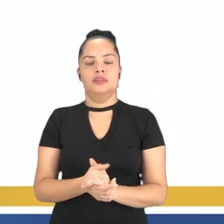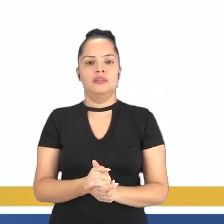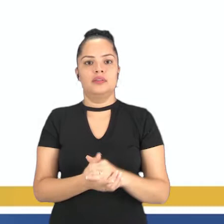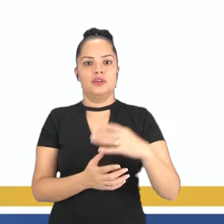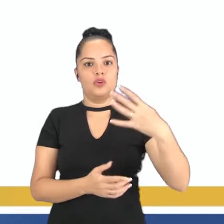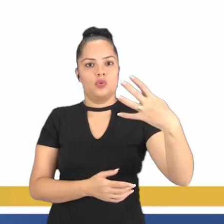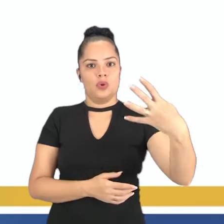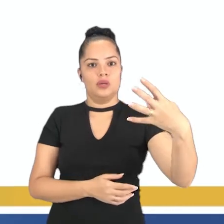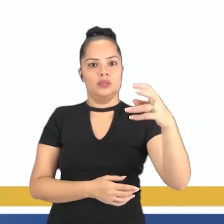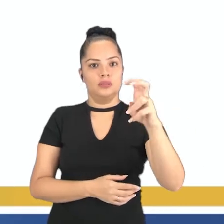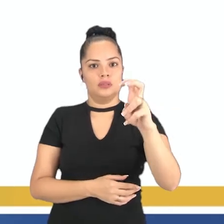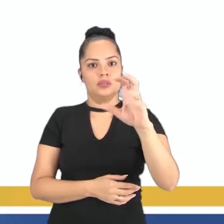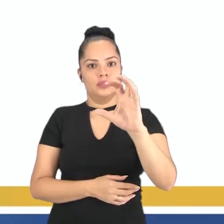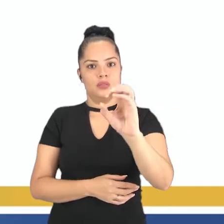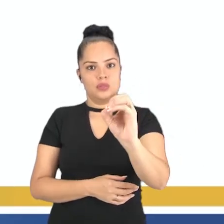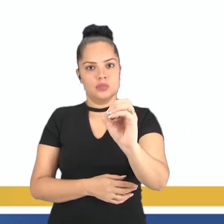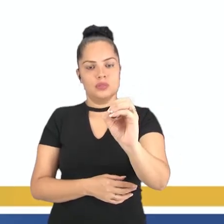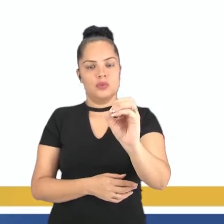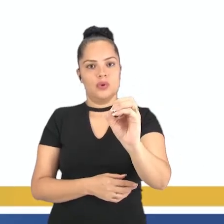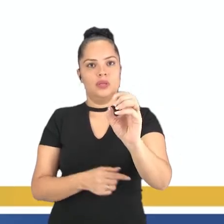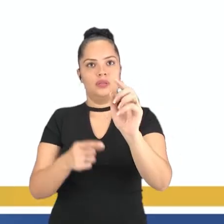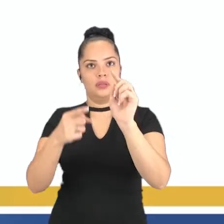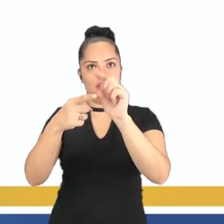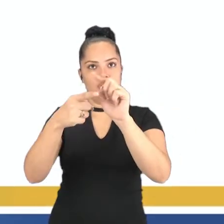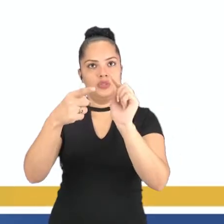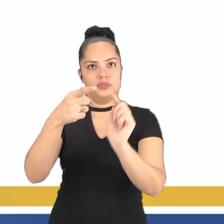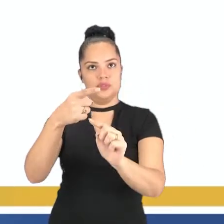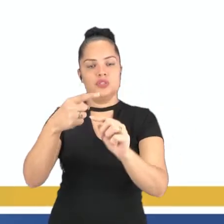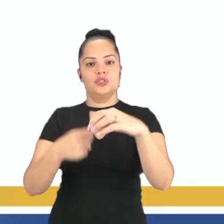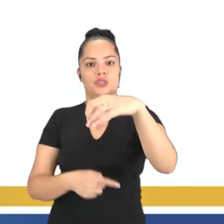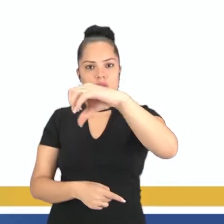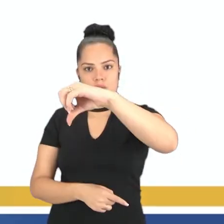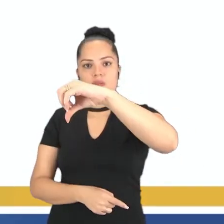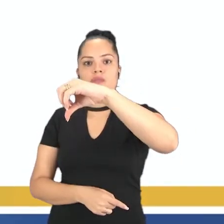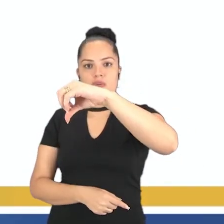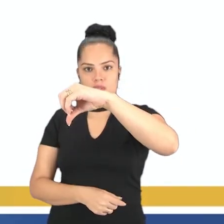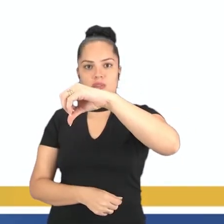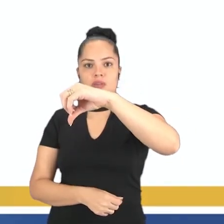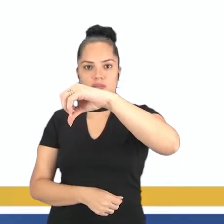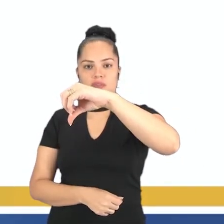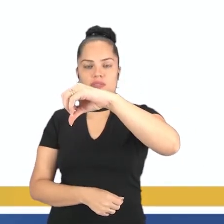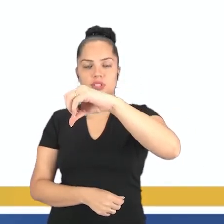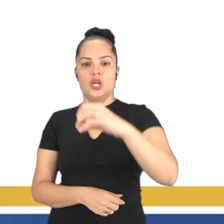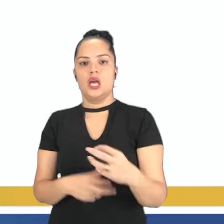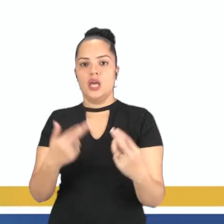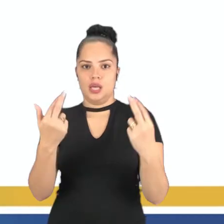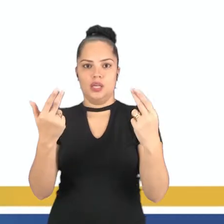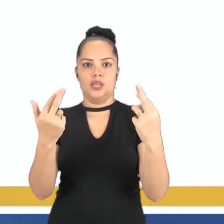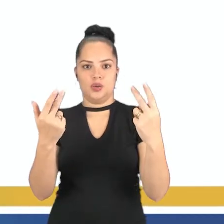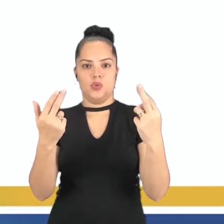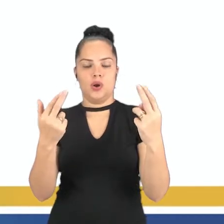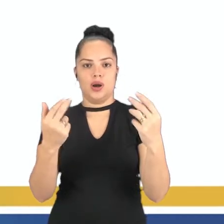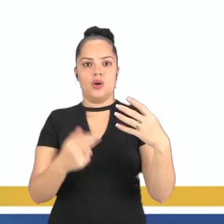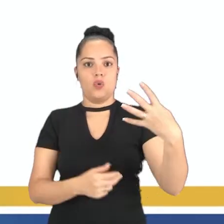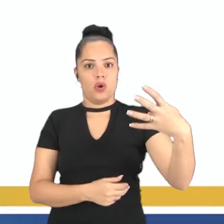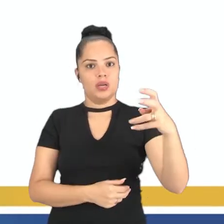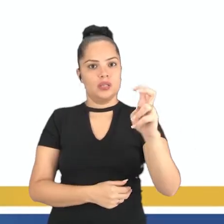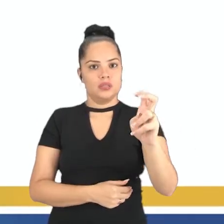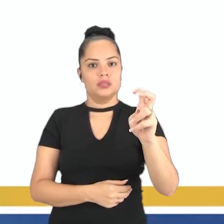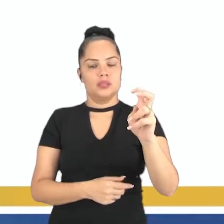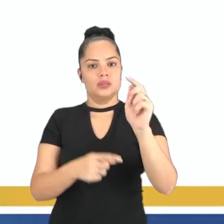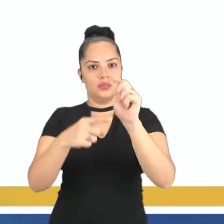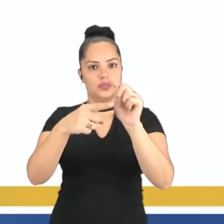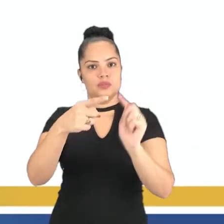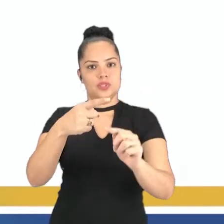Então, 45 dividido para 0,9 é a mesma coisa que dividir 450